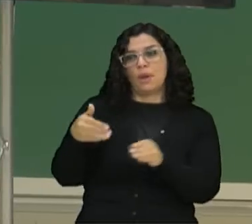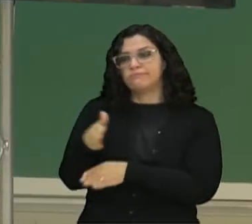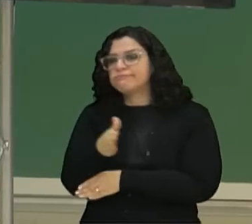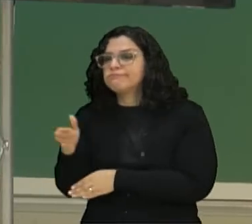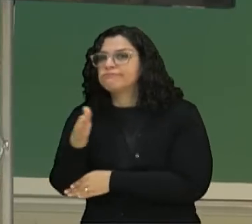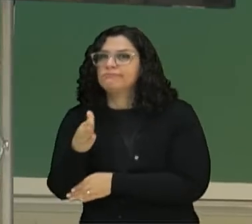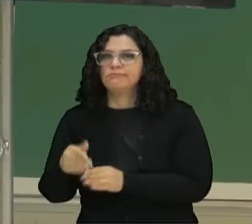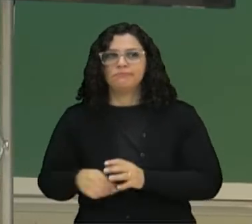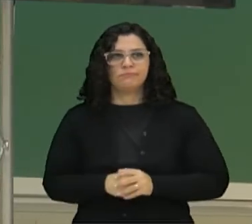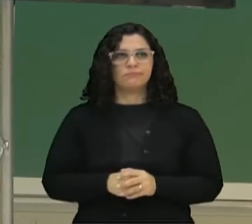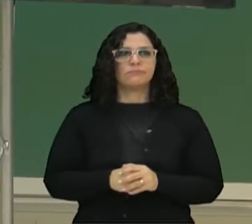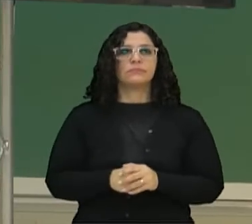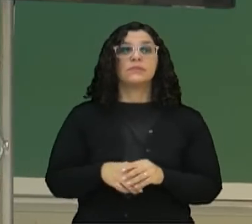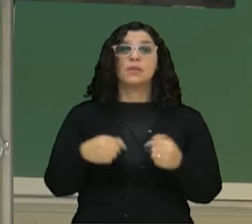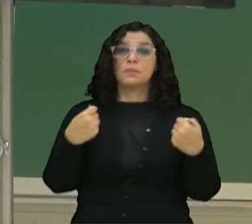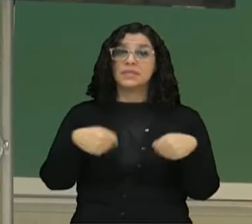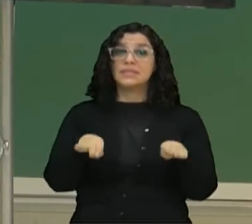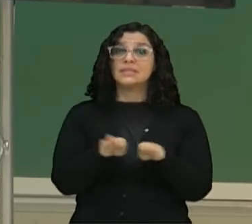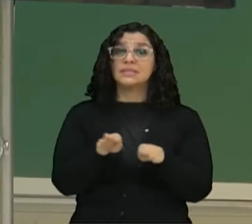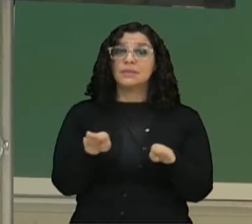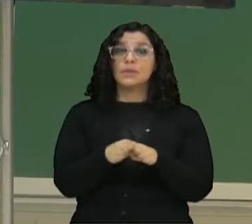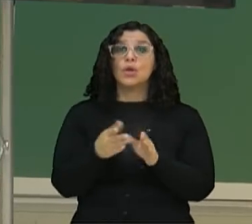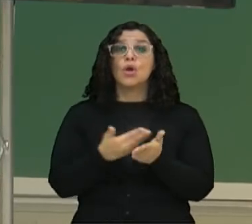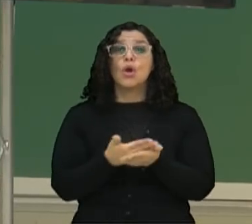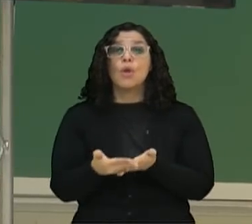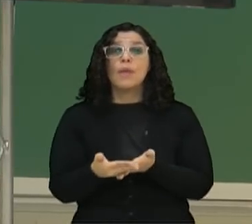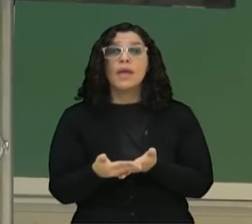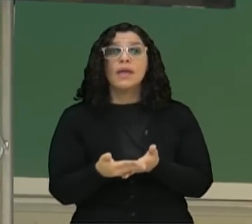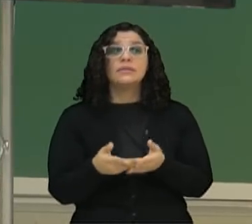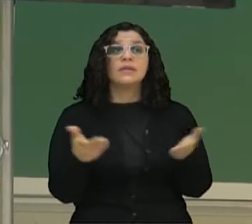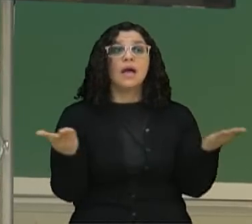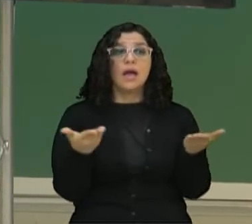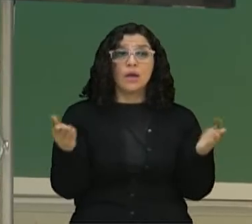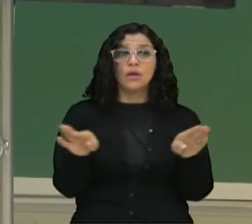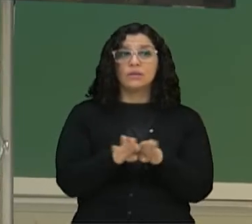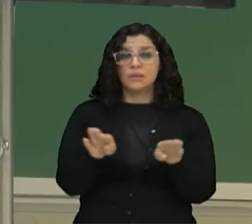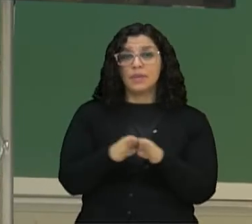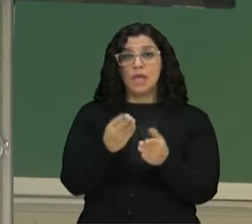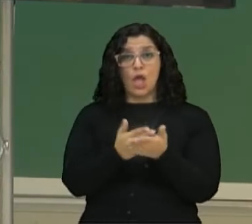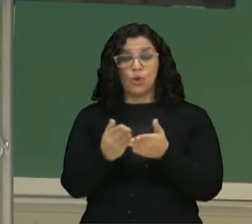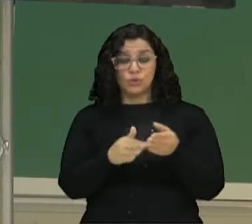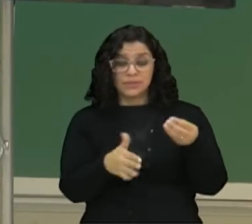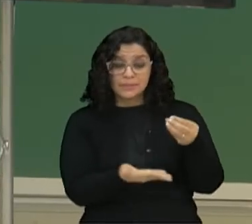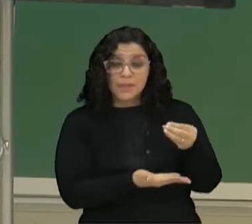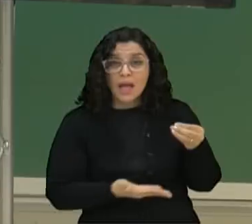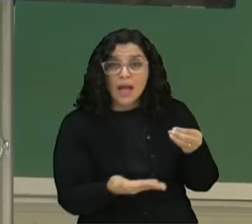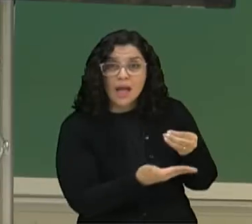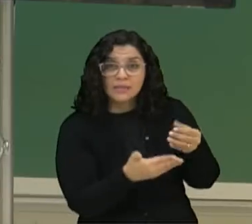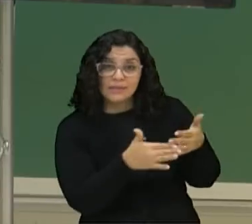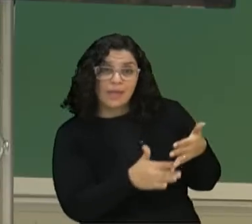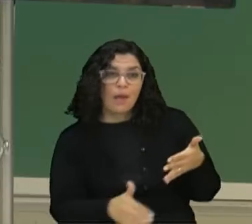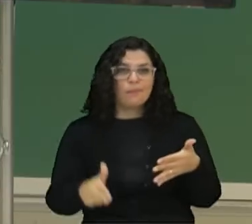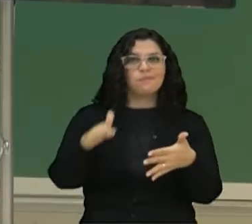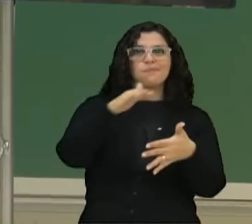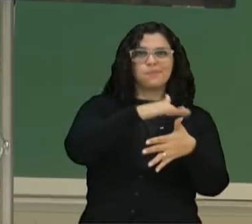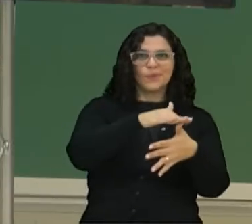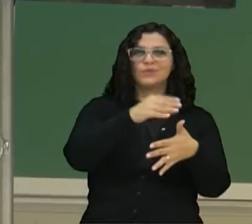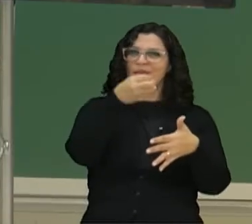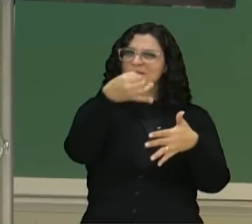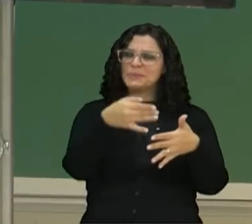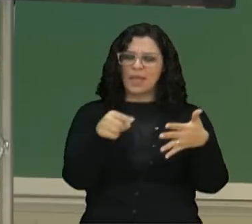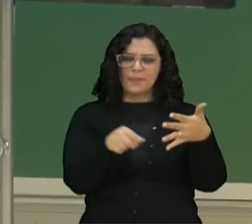percorrer. Desde que iniciem na modalidade até aqueles que praticam no mais alto nível. Então, aquilo que a prof já falou,